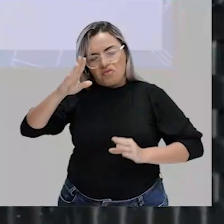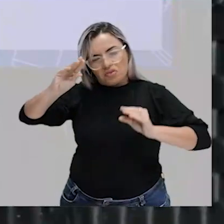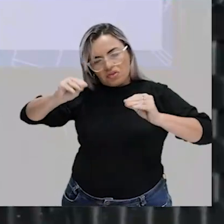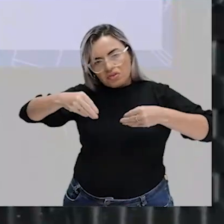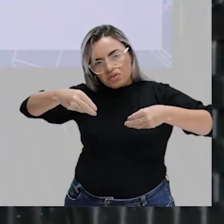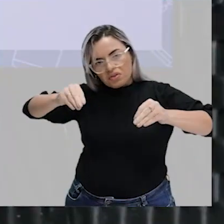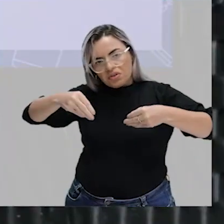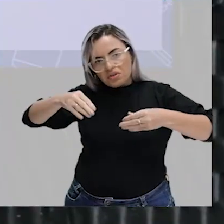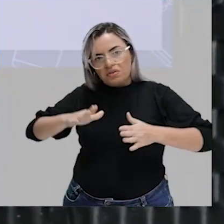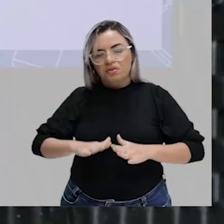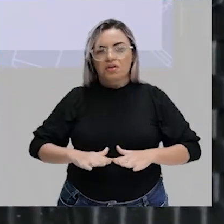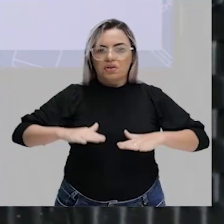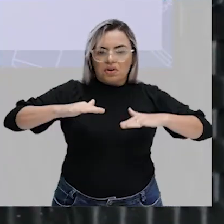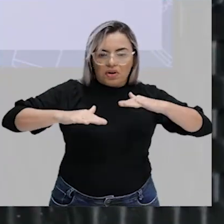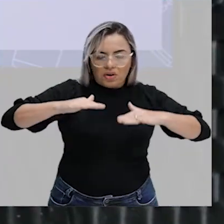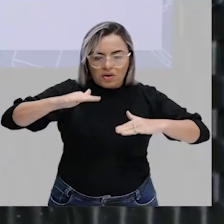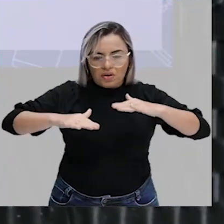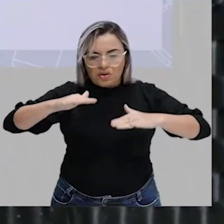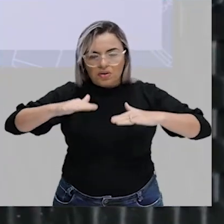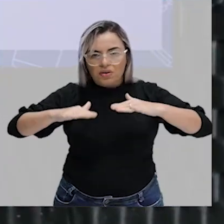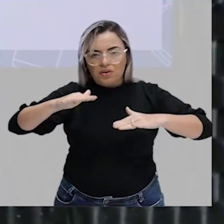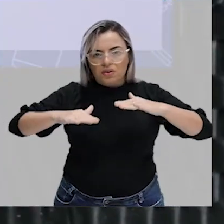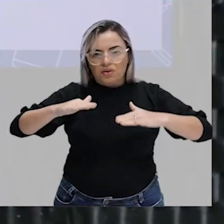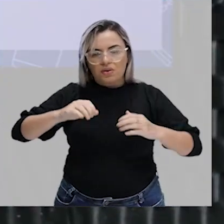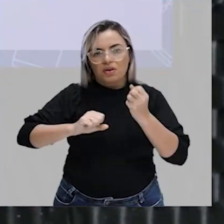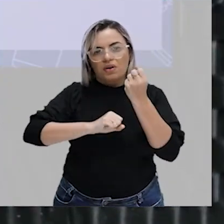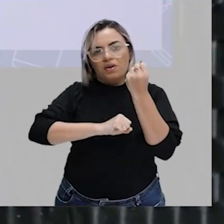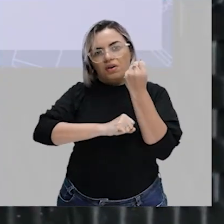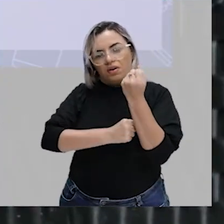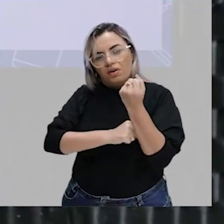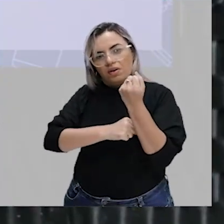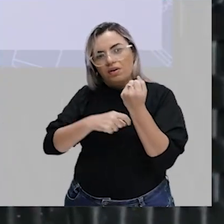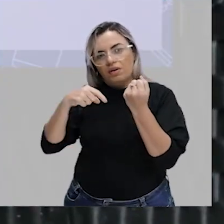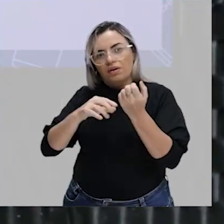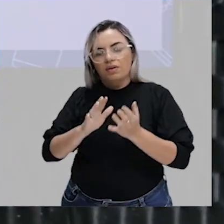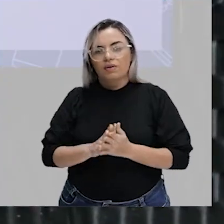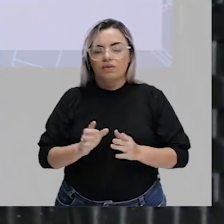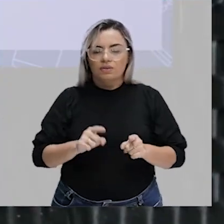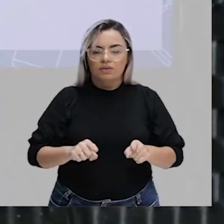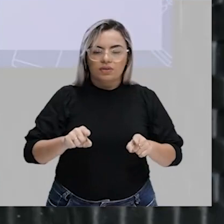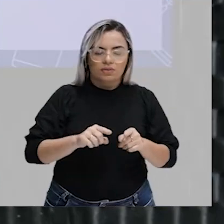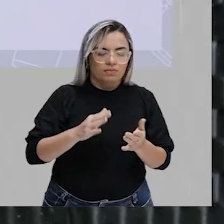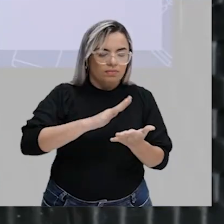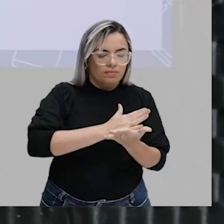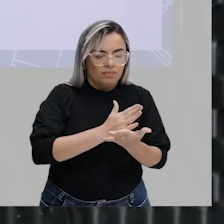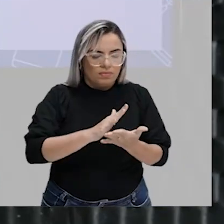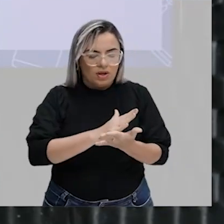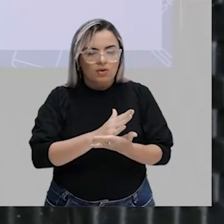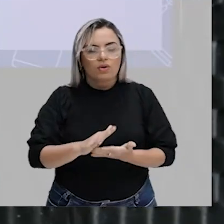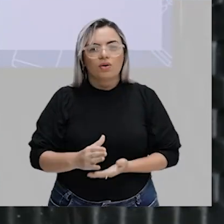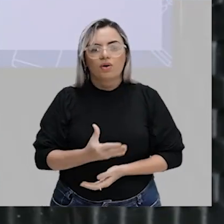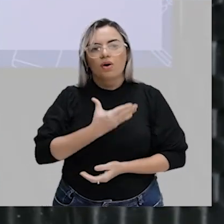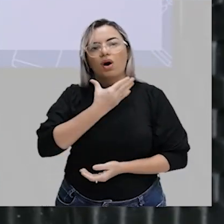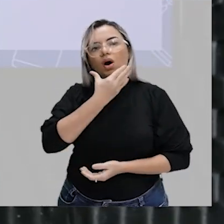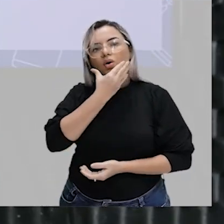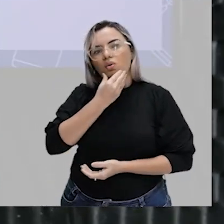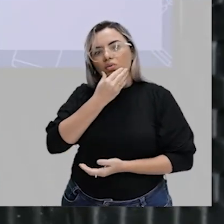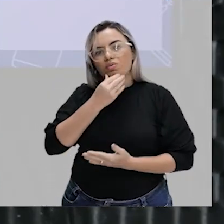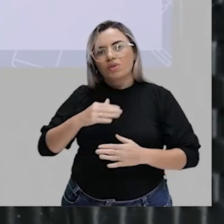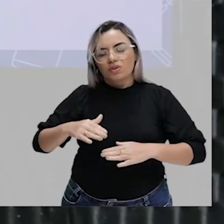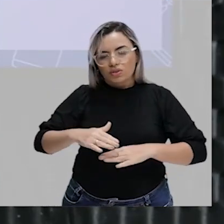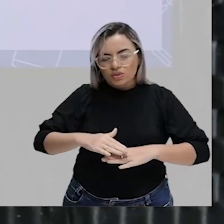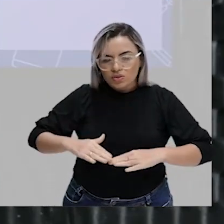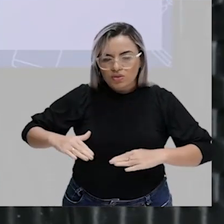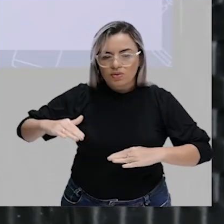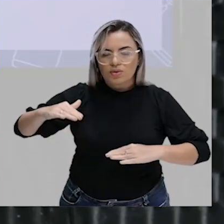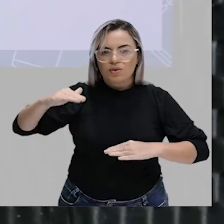flexibilidade, equilíbrio, coordenação motora, algumas os homens se prevalecem sobre as